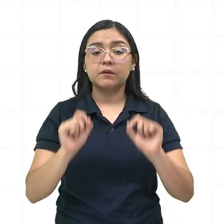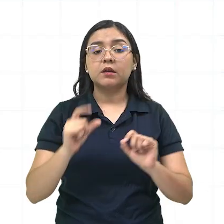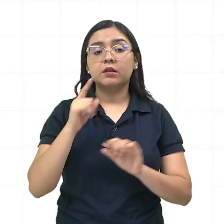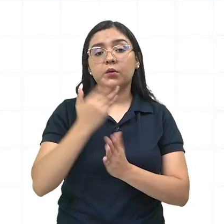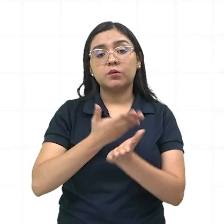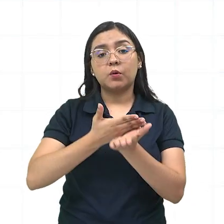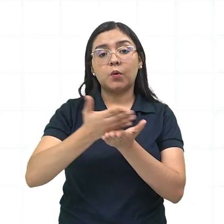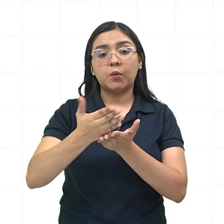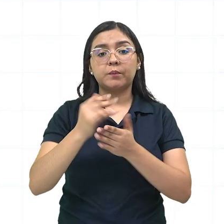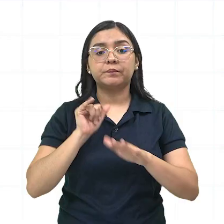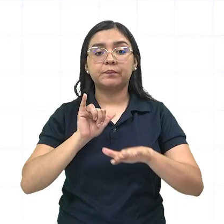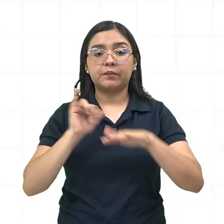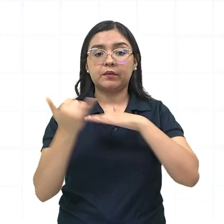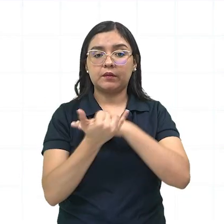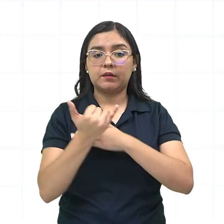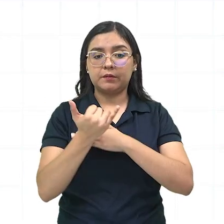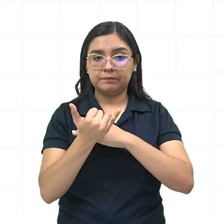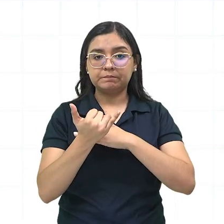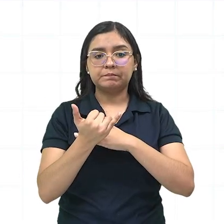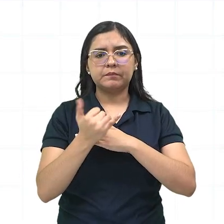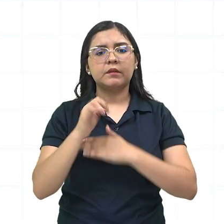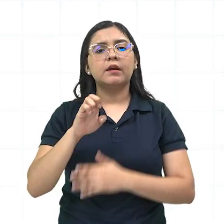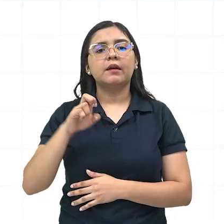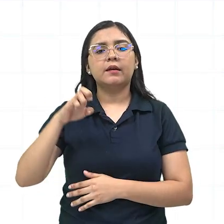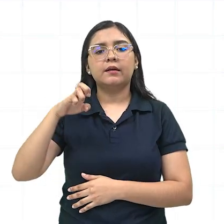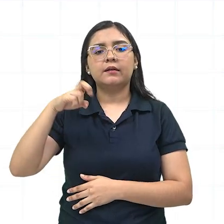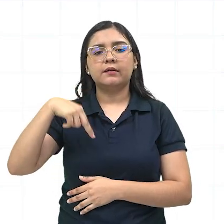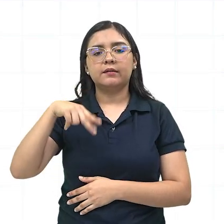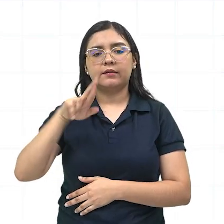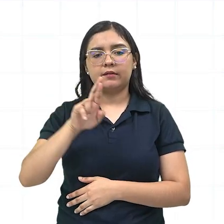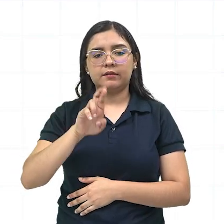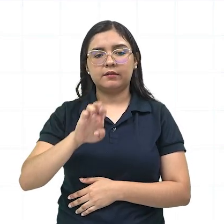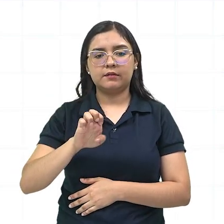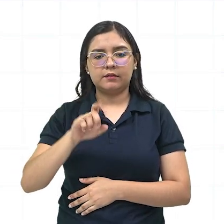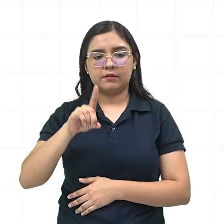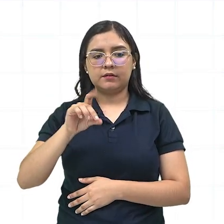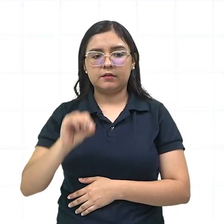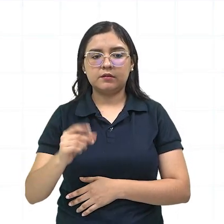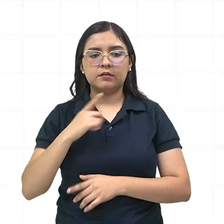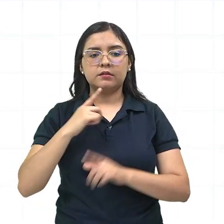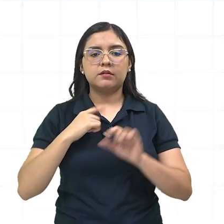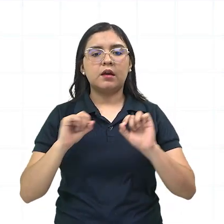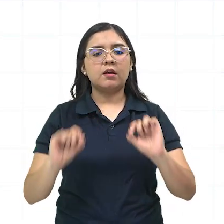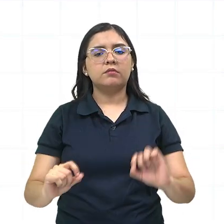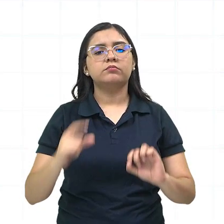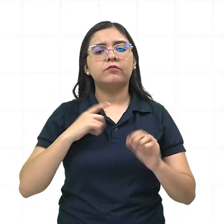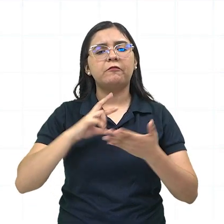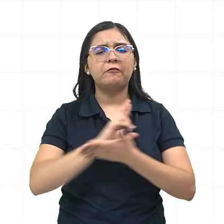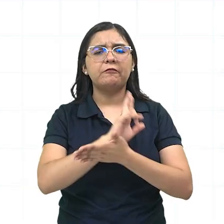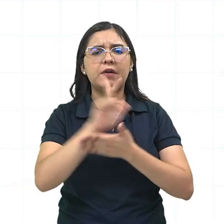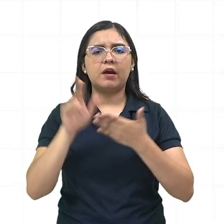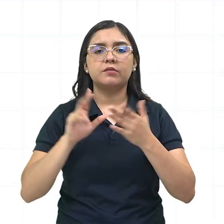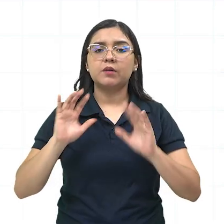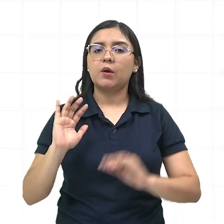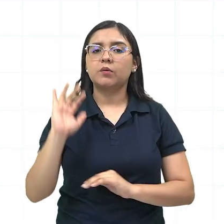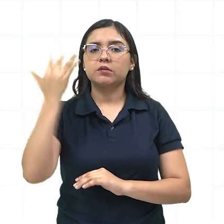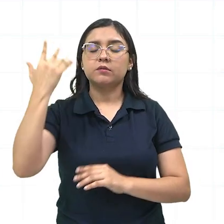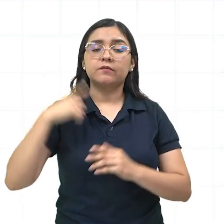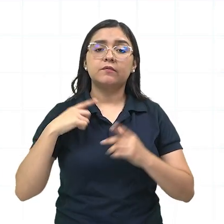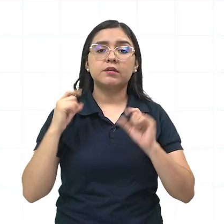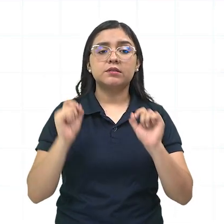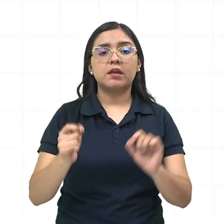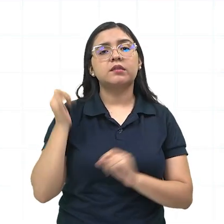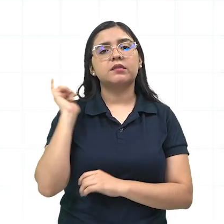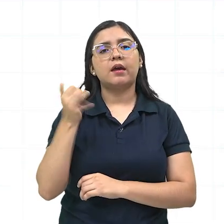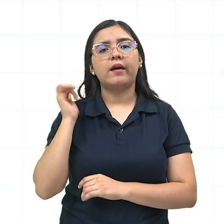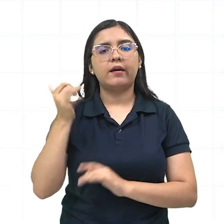nós começamos com o enredo, que ele pode ser considerado o conjunto de acontecimentos que vão ser contados ao